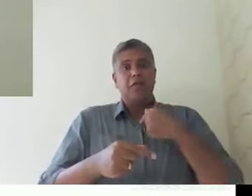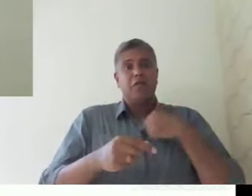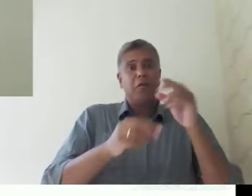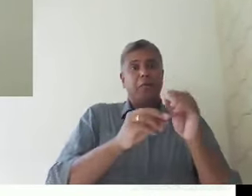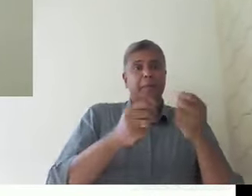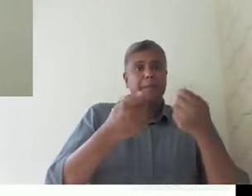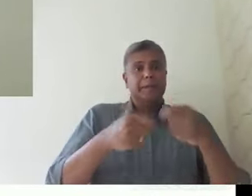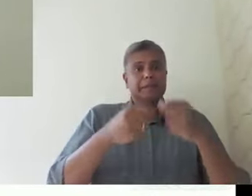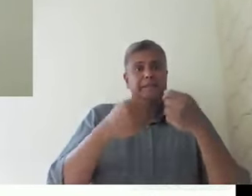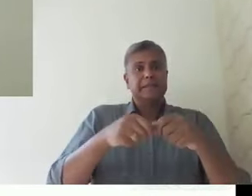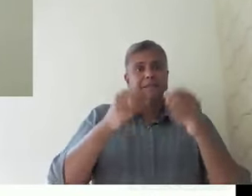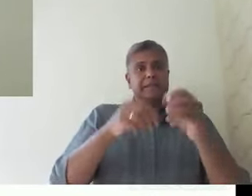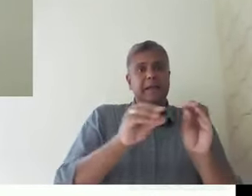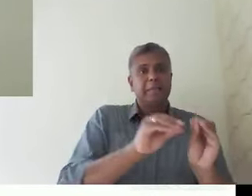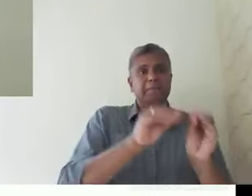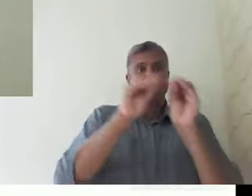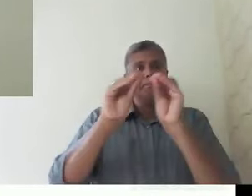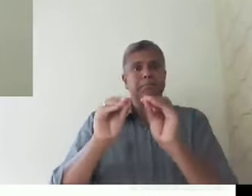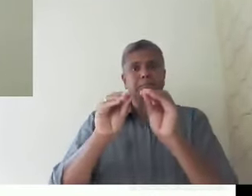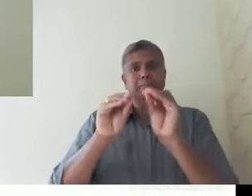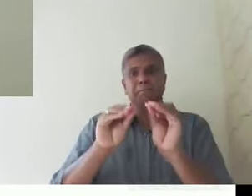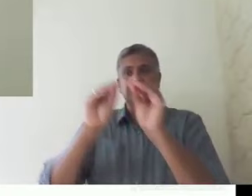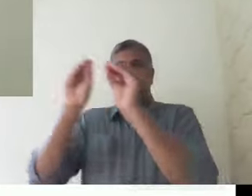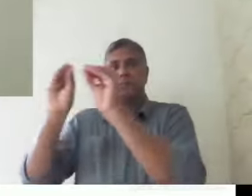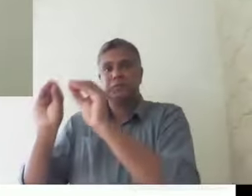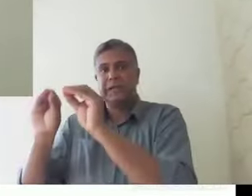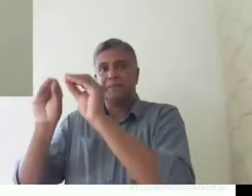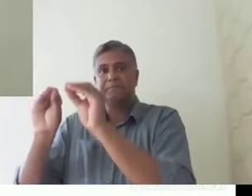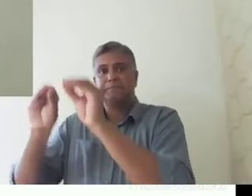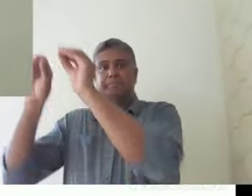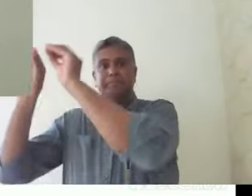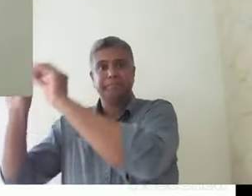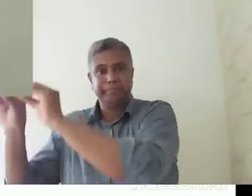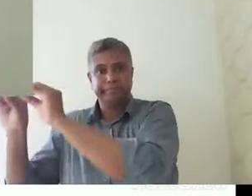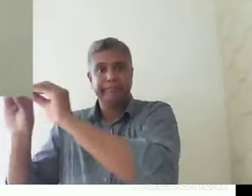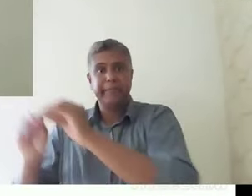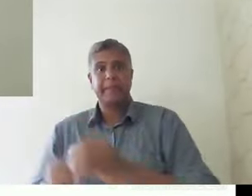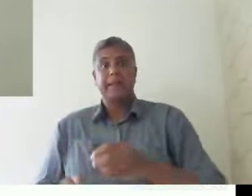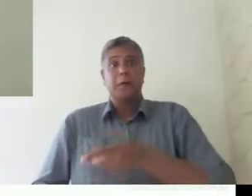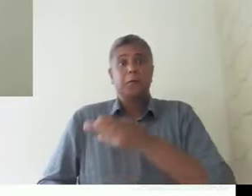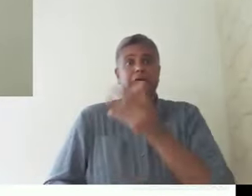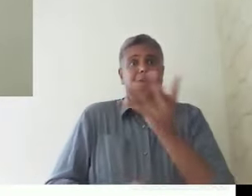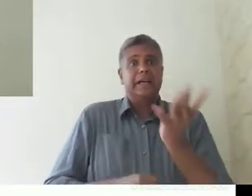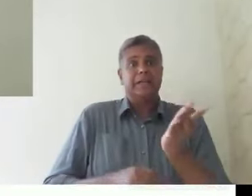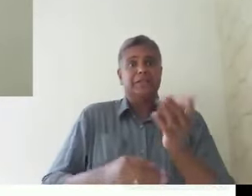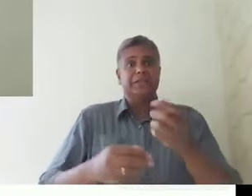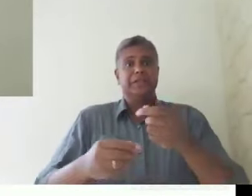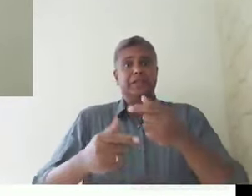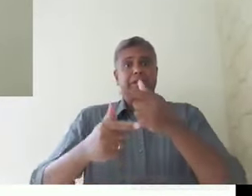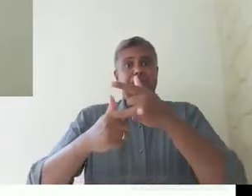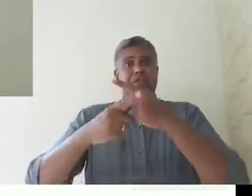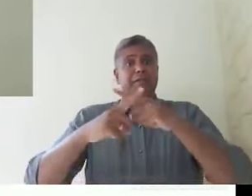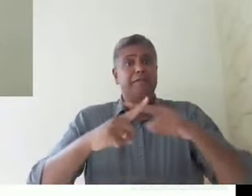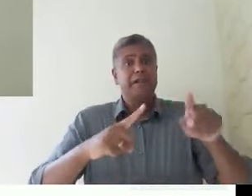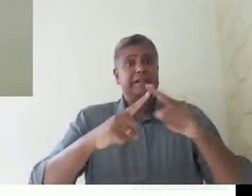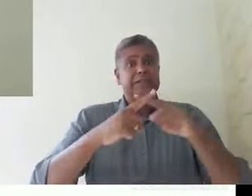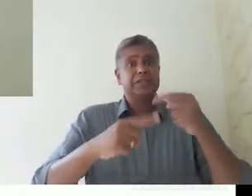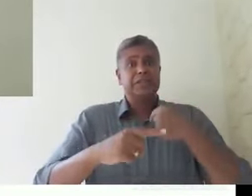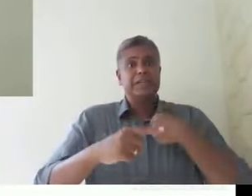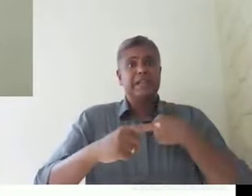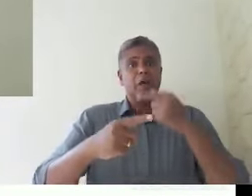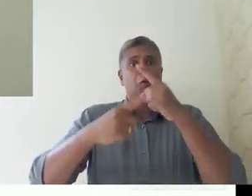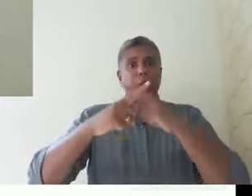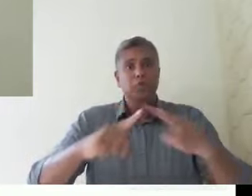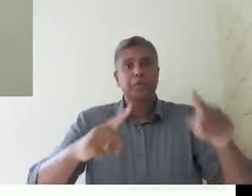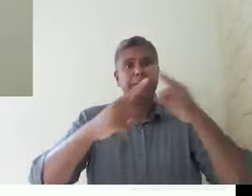deslocando para determinar qual é a quantidade de vezes que a gente multiplica